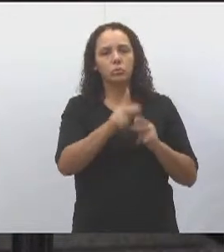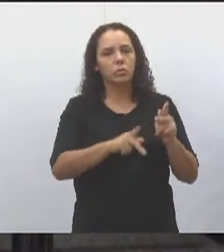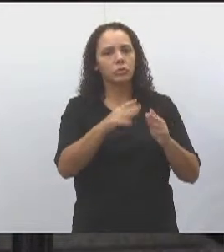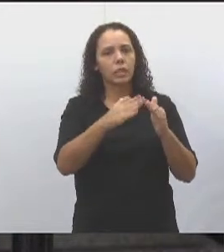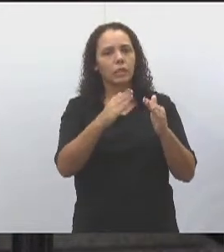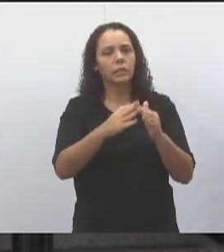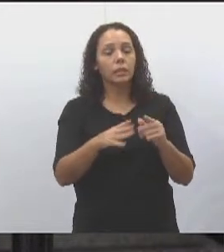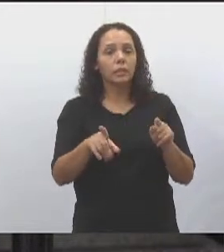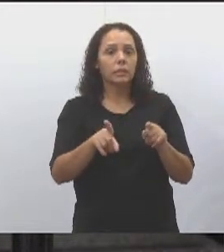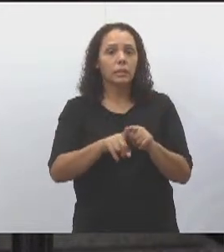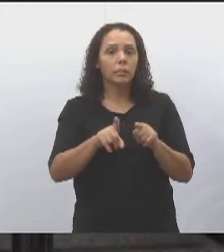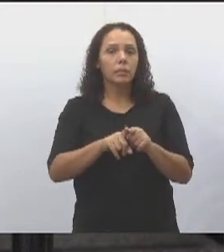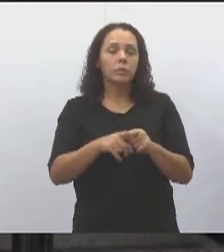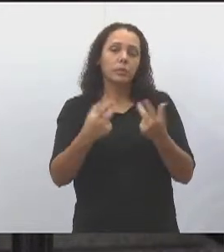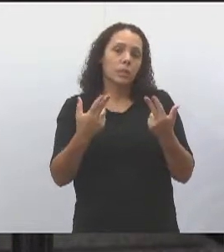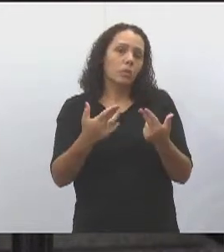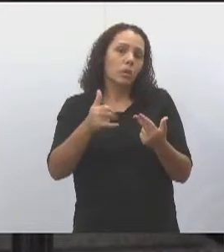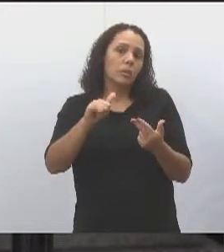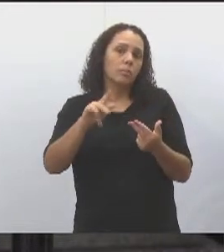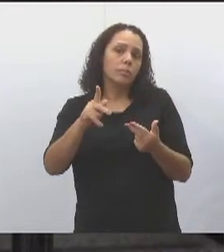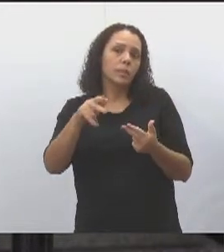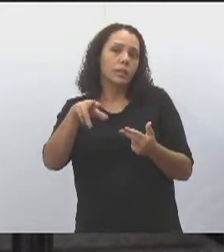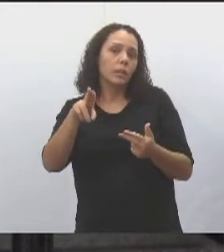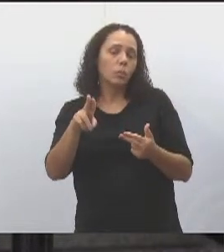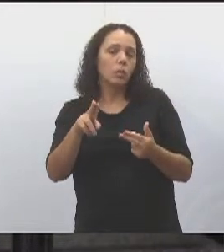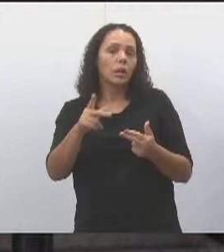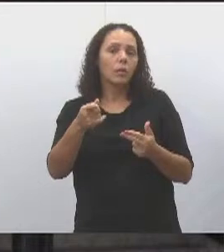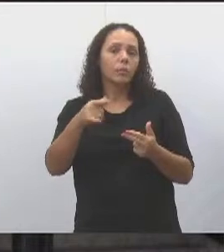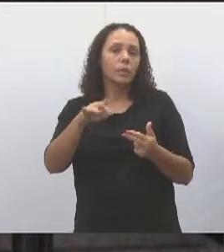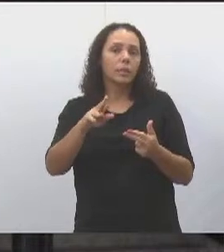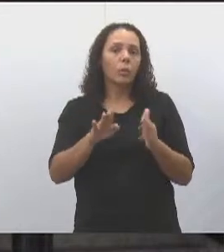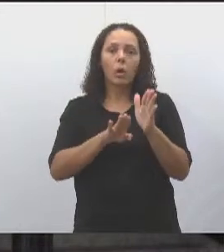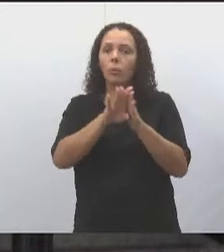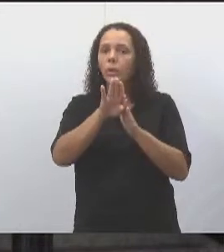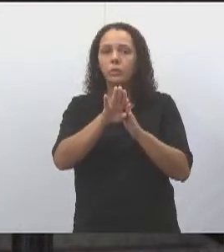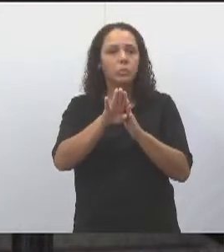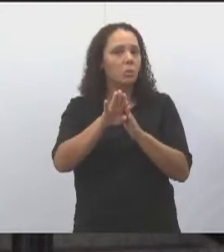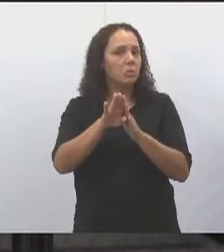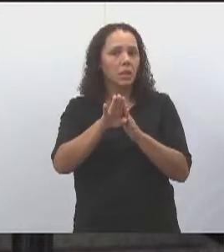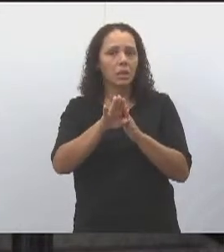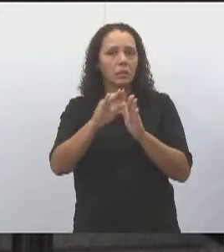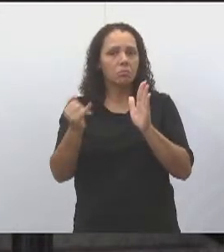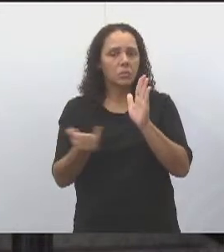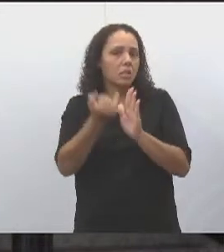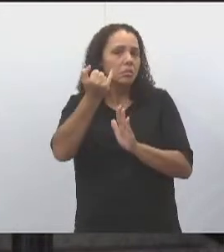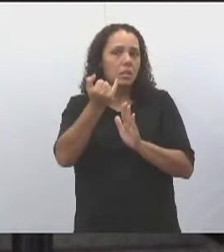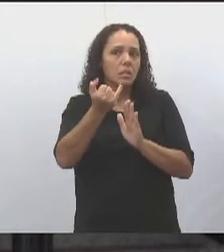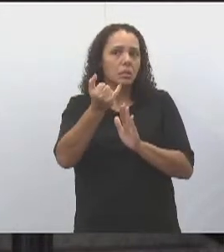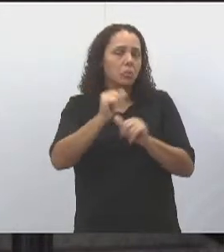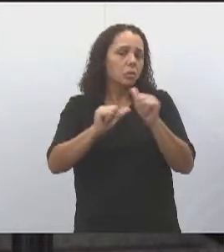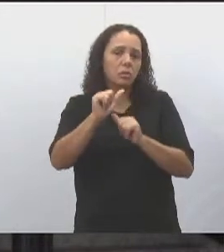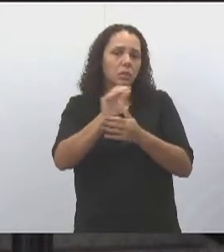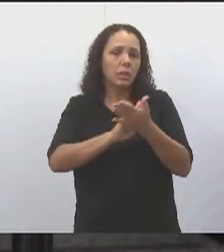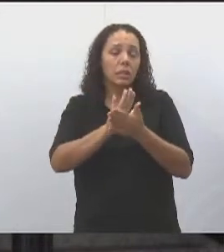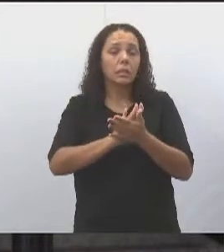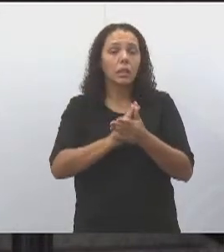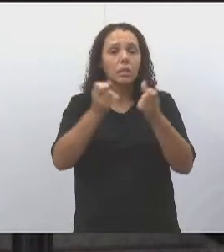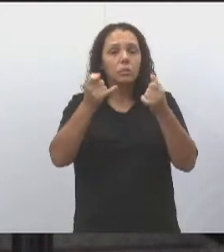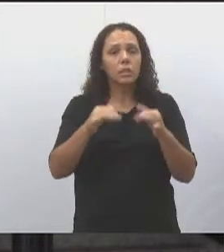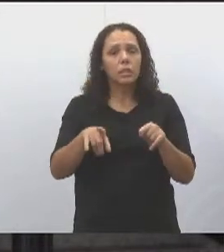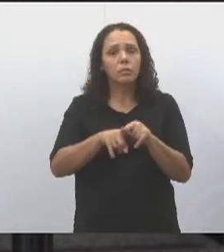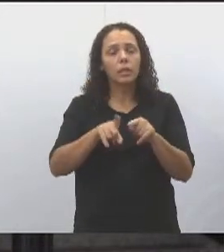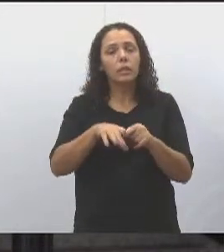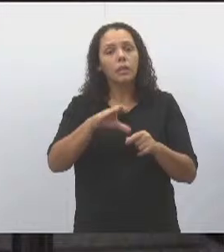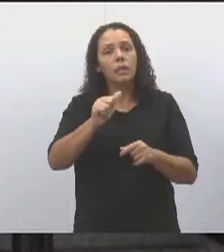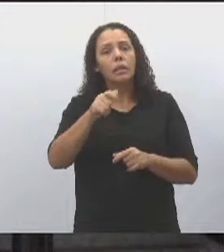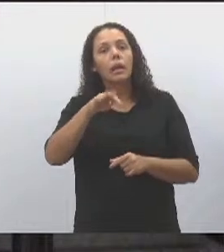também teria que ser relativo ao IPTU. O IPTU não só não está aumentando, como não está nem tendo reajuste da inflação. Eu gostaria que fosse explicado isso. Para finalizar, eu gostaria do CAF,